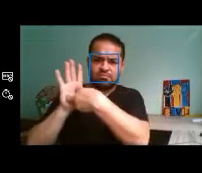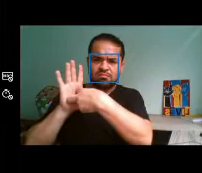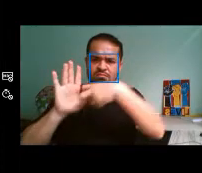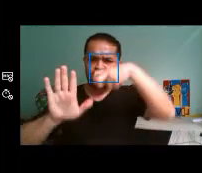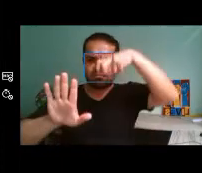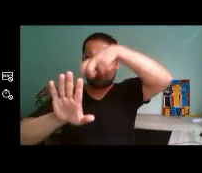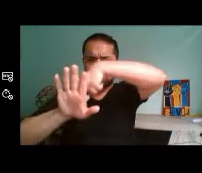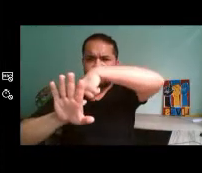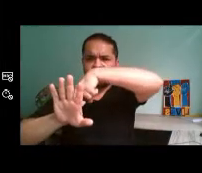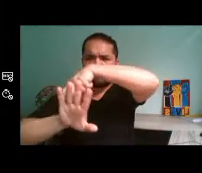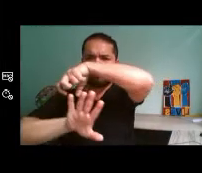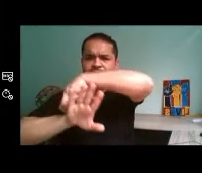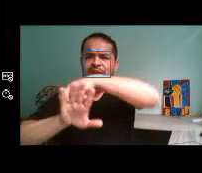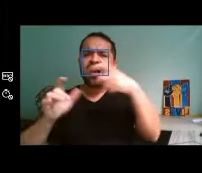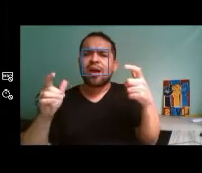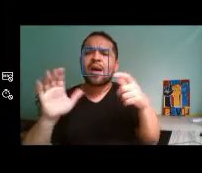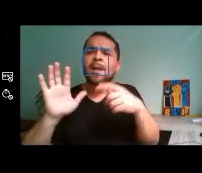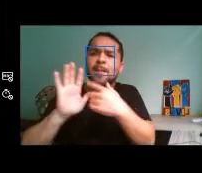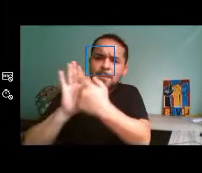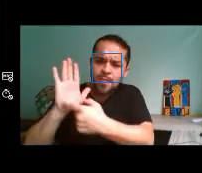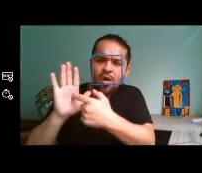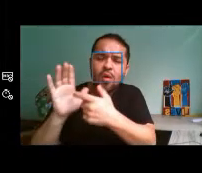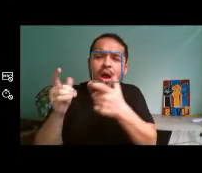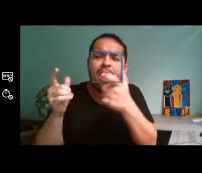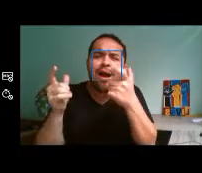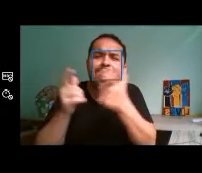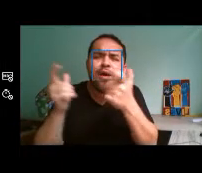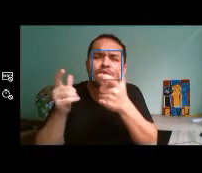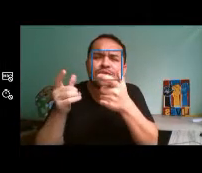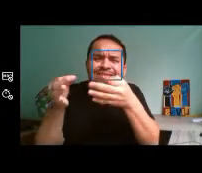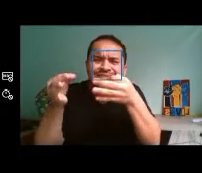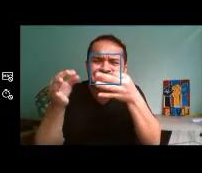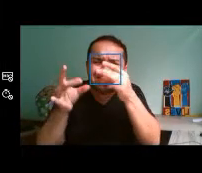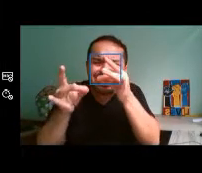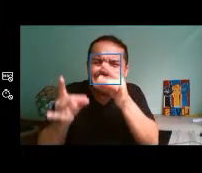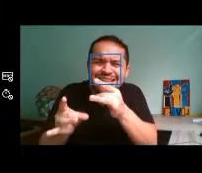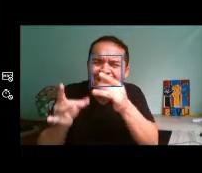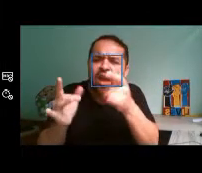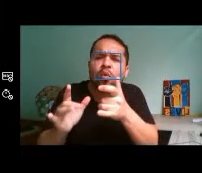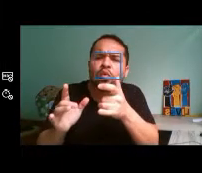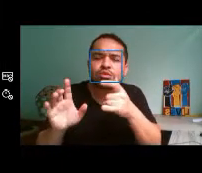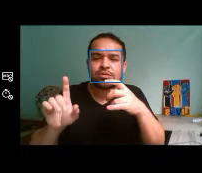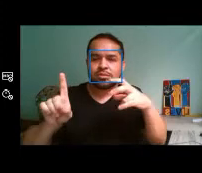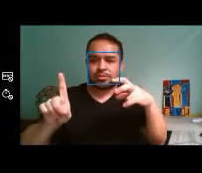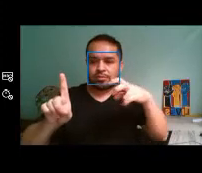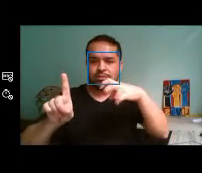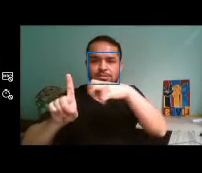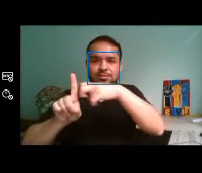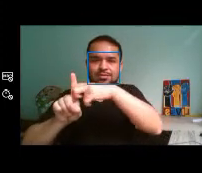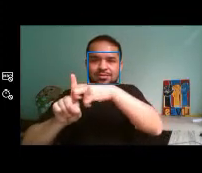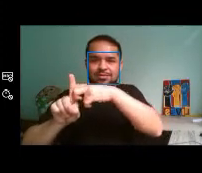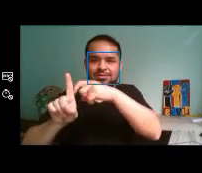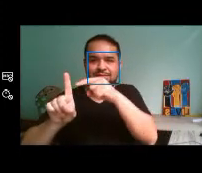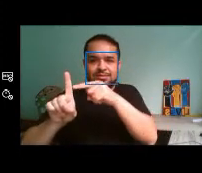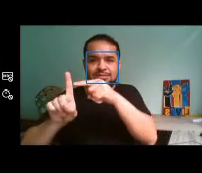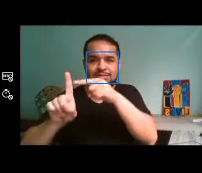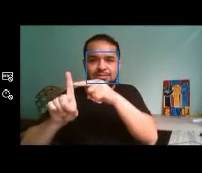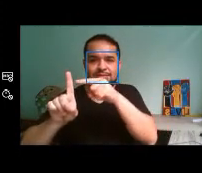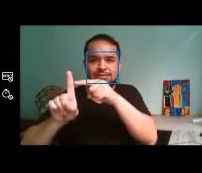vai bater na outra mão. Mas vai bater aonde exatamente na outra mão, né? É mão, mas ela tem um